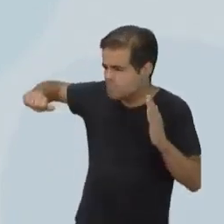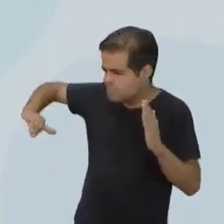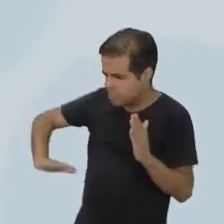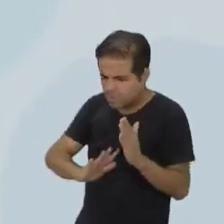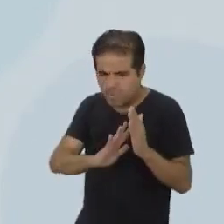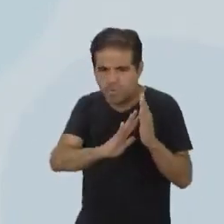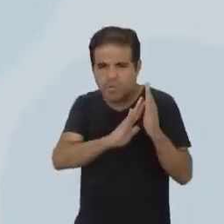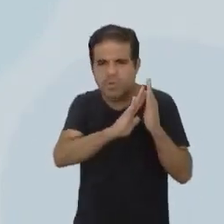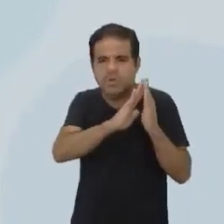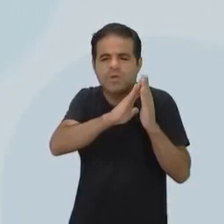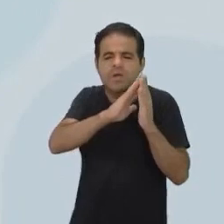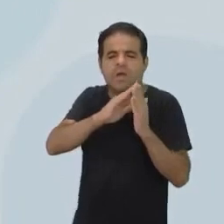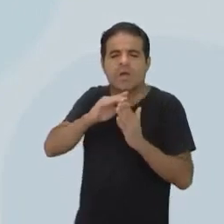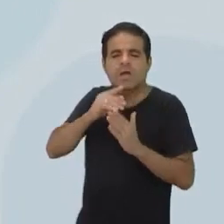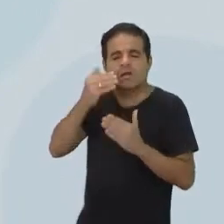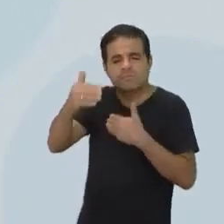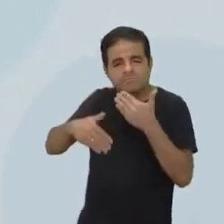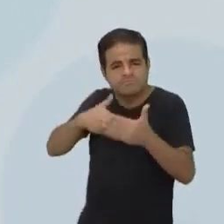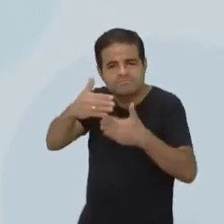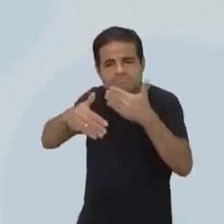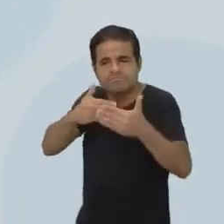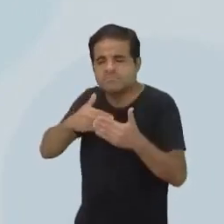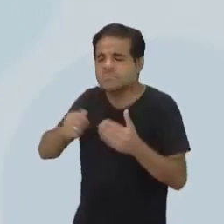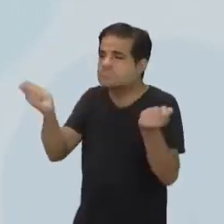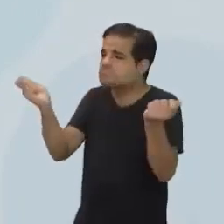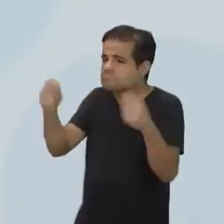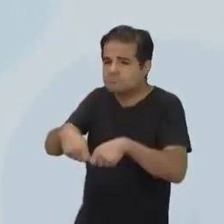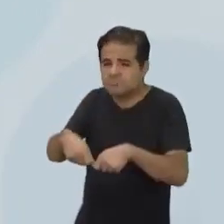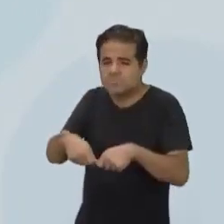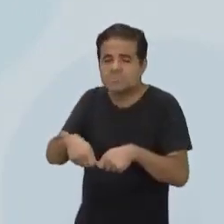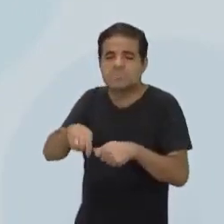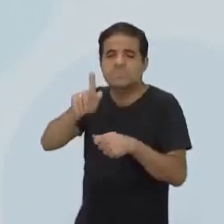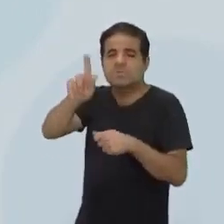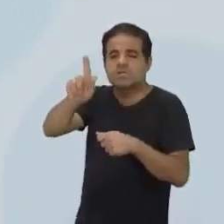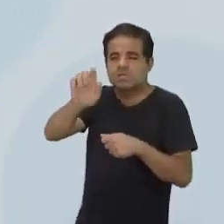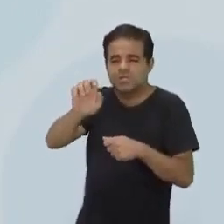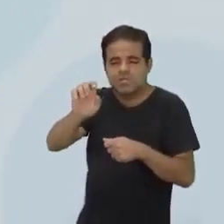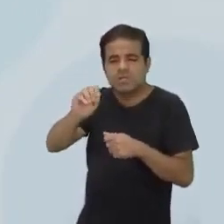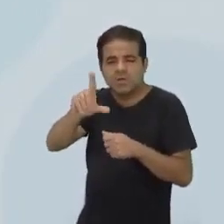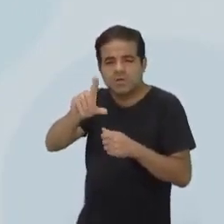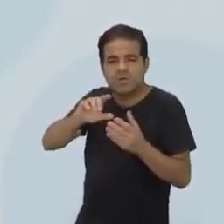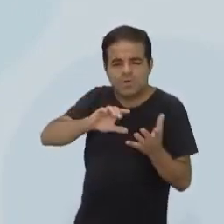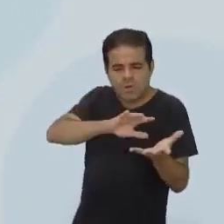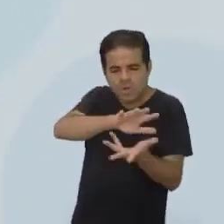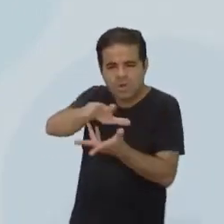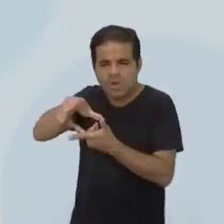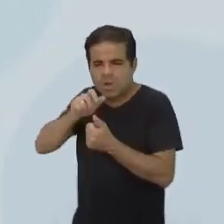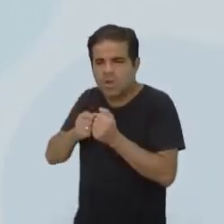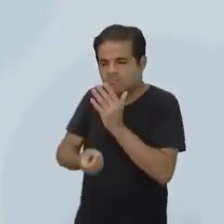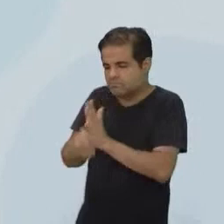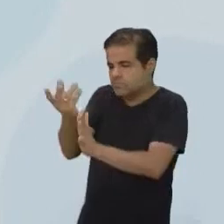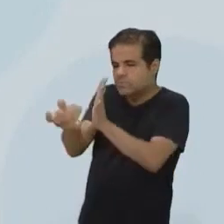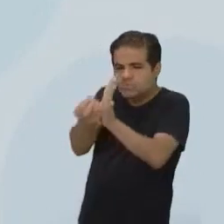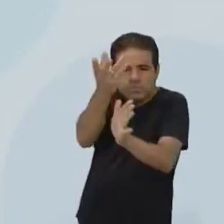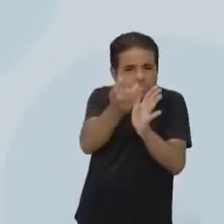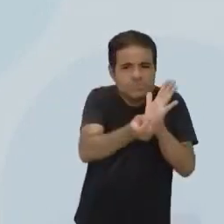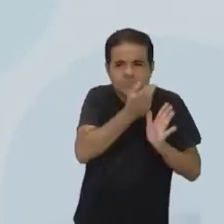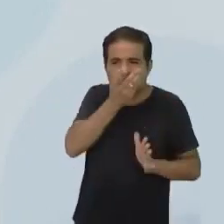permeando até chegar nessa condição geológica e começa a formar